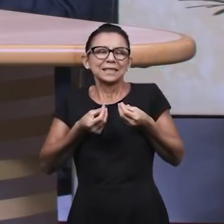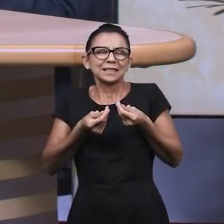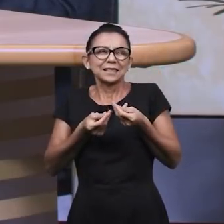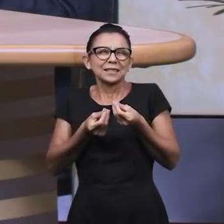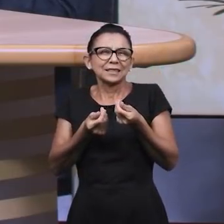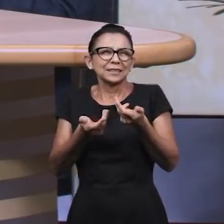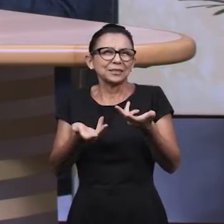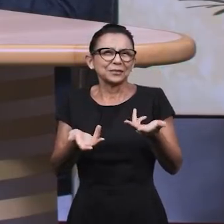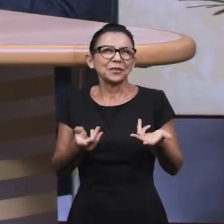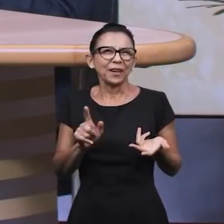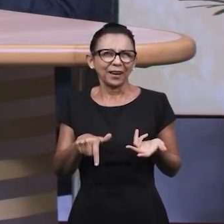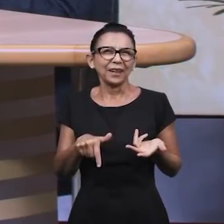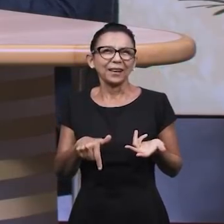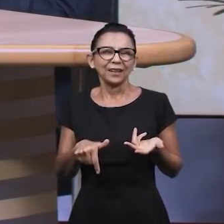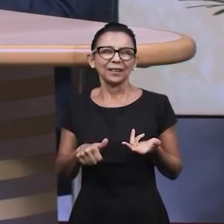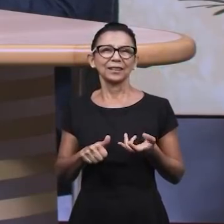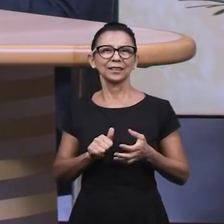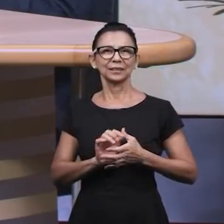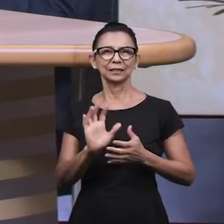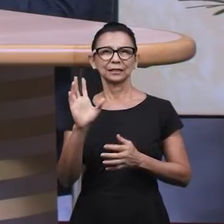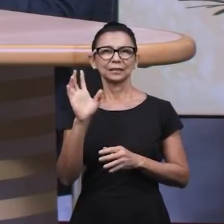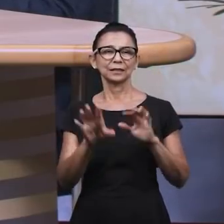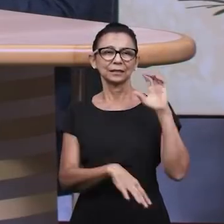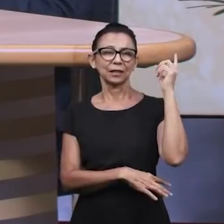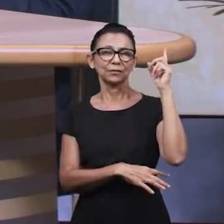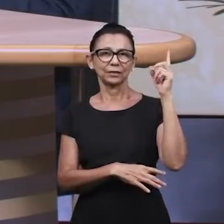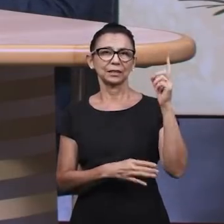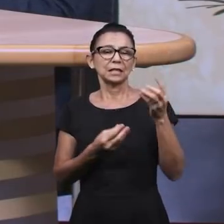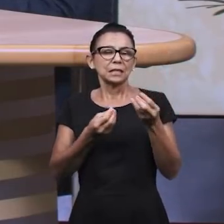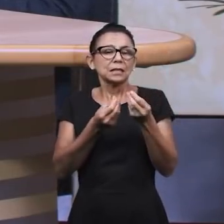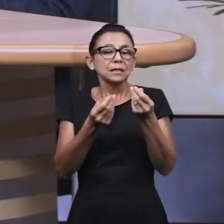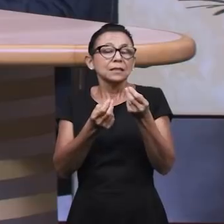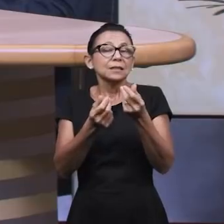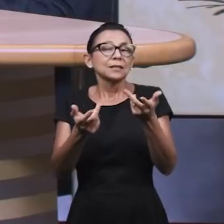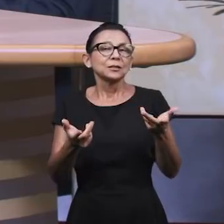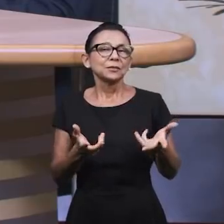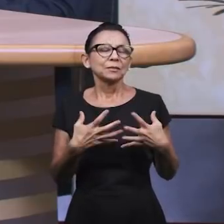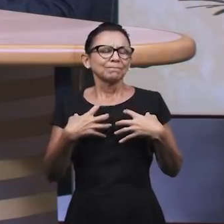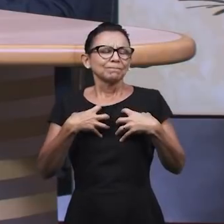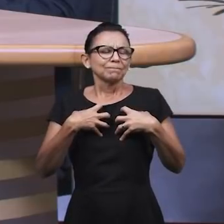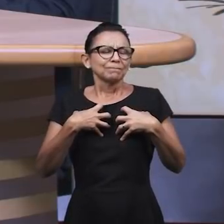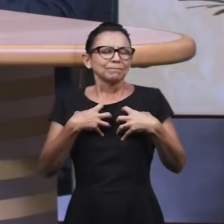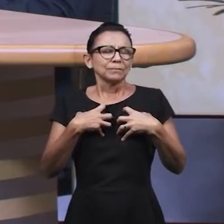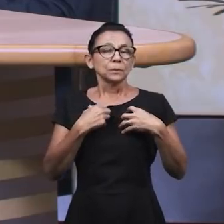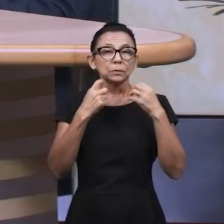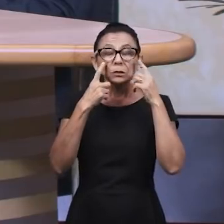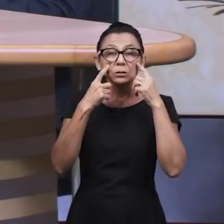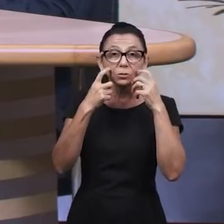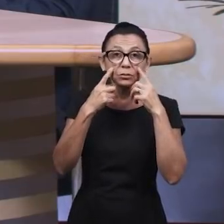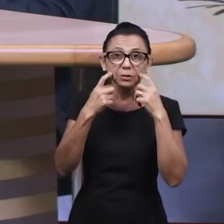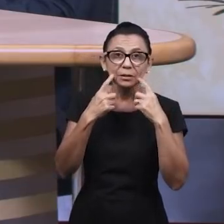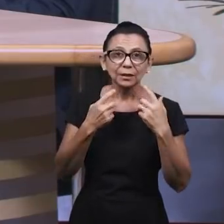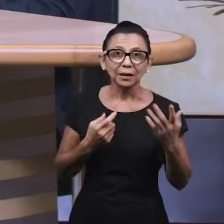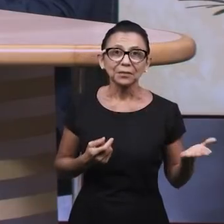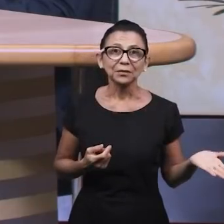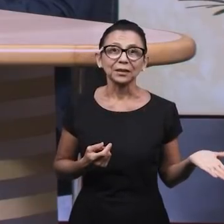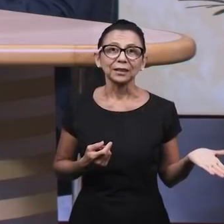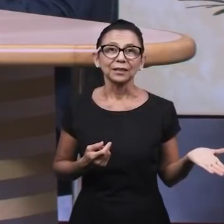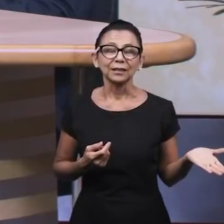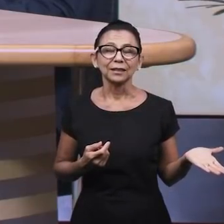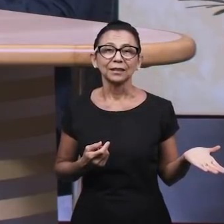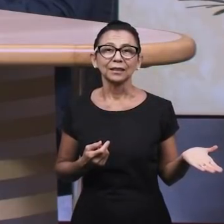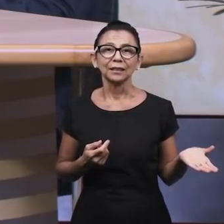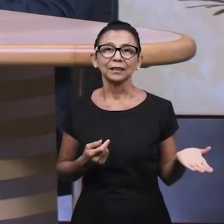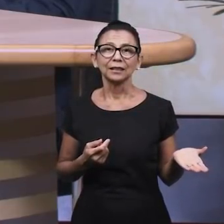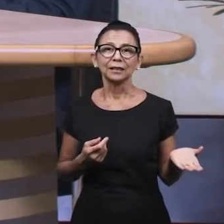muito sensível, a figura de Davi como homem, ele era muito sensível, era um homem que inclusive chorava. Era um